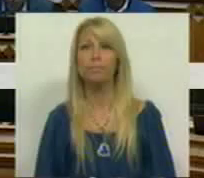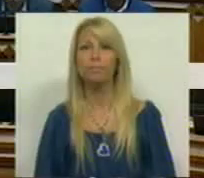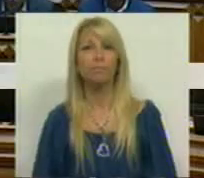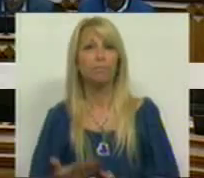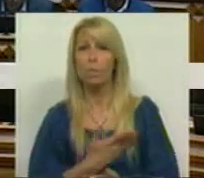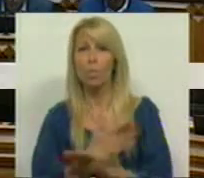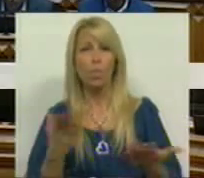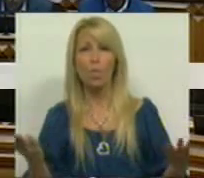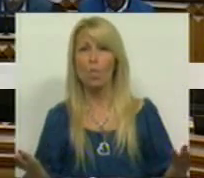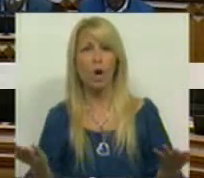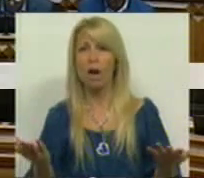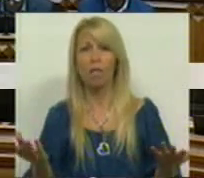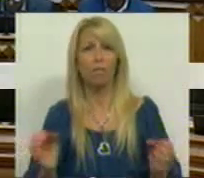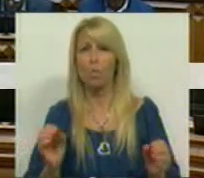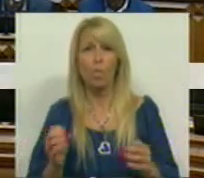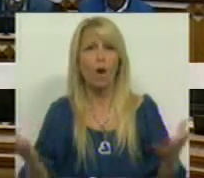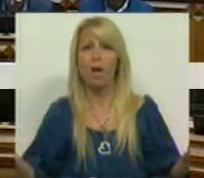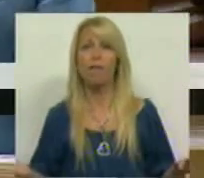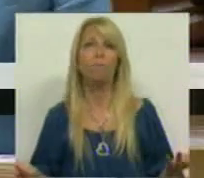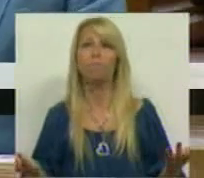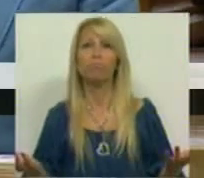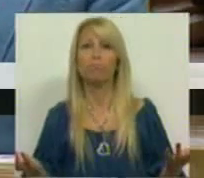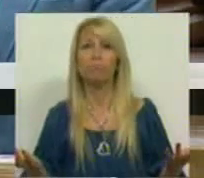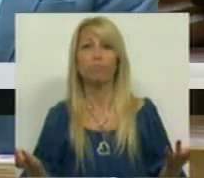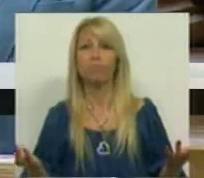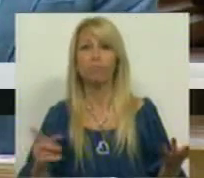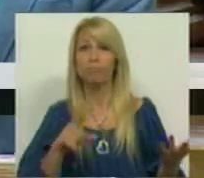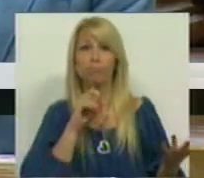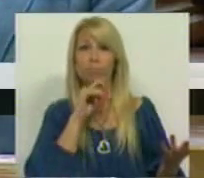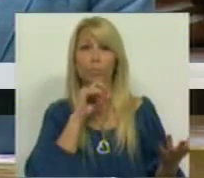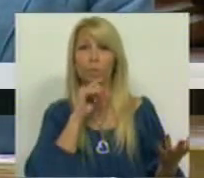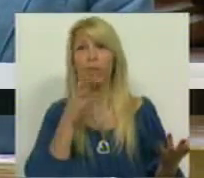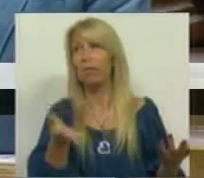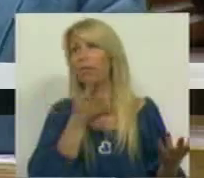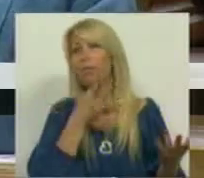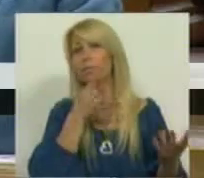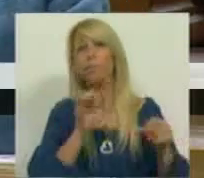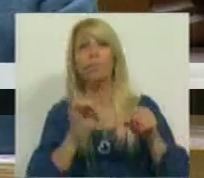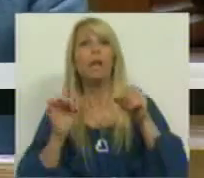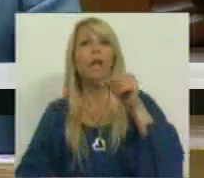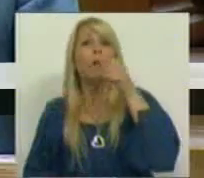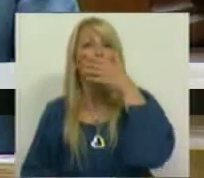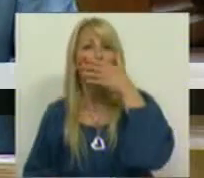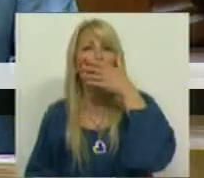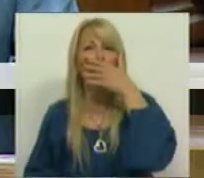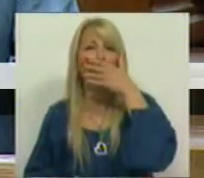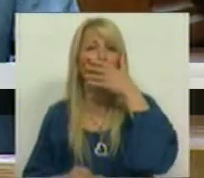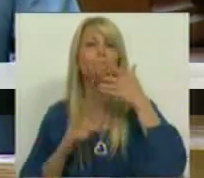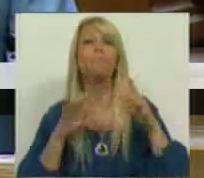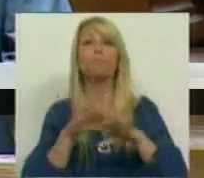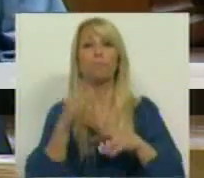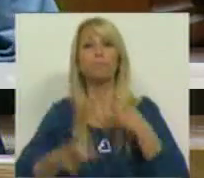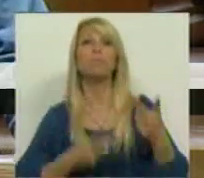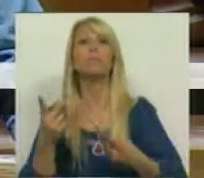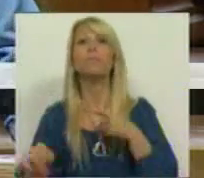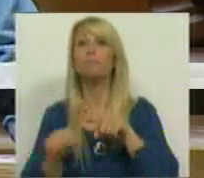Não há espaço para a retórica das nuances da análise política